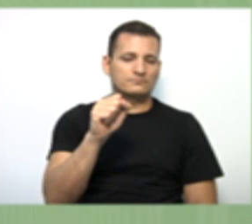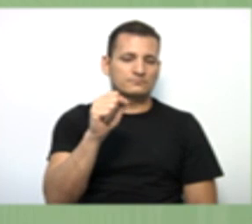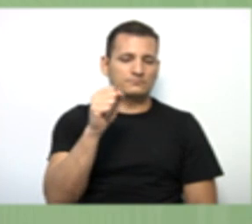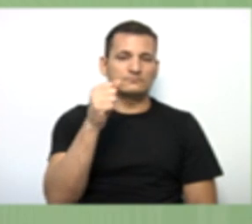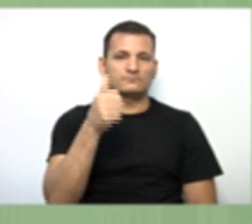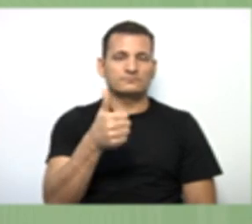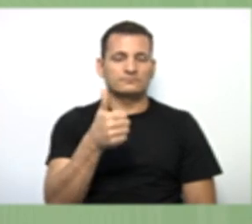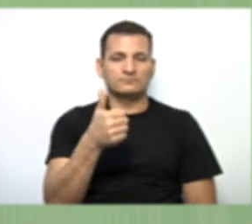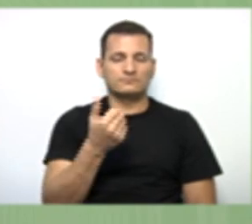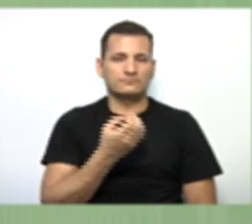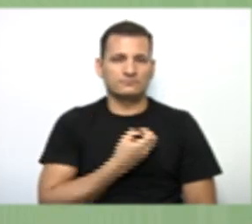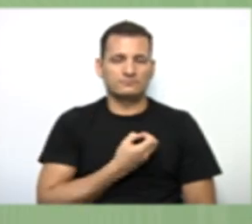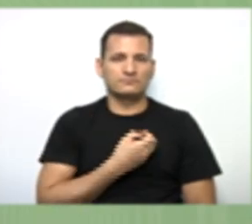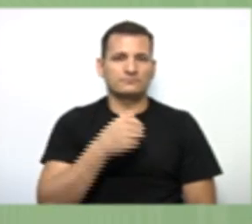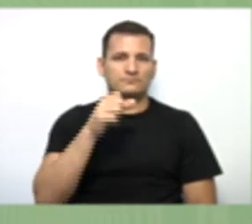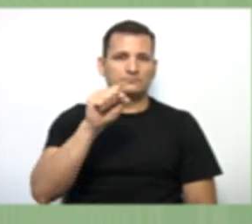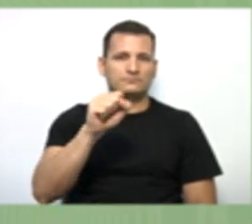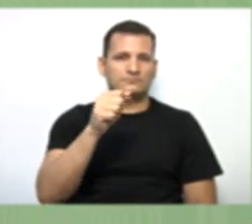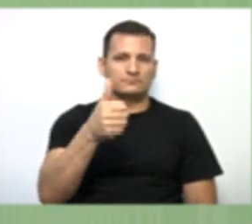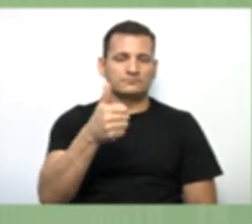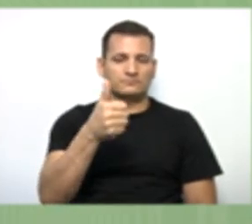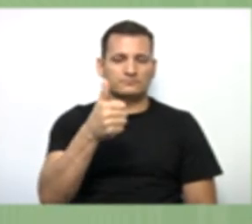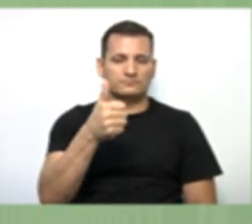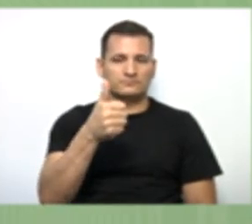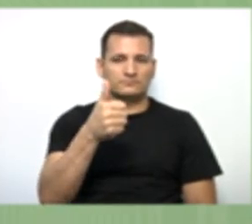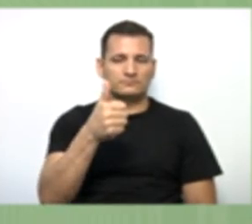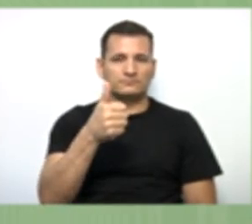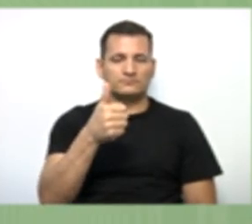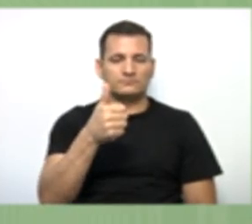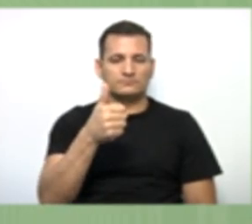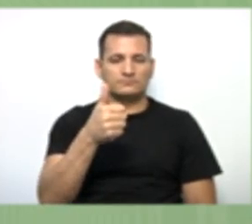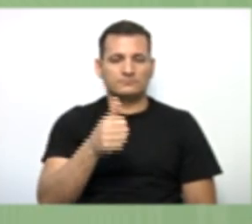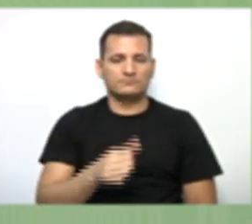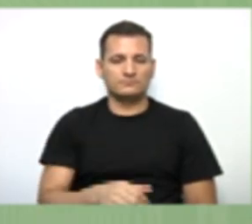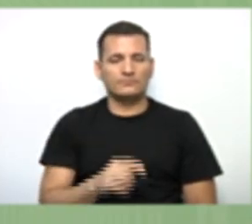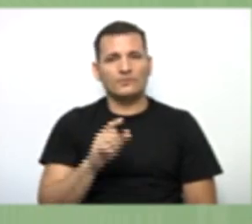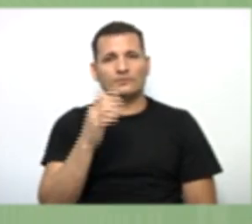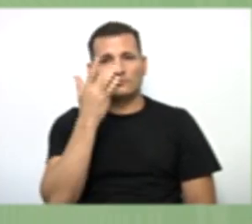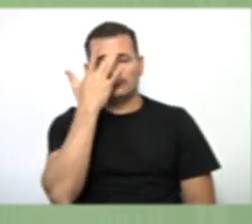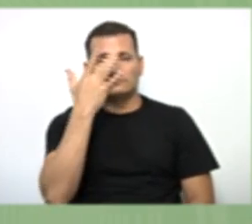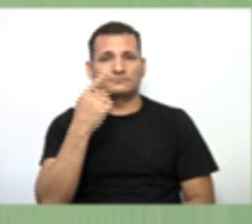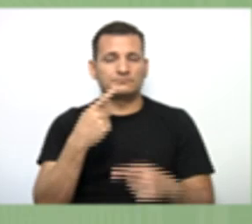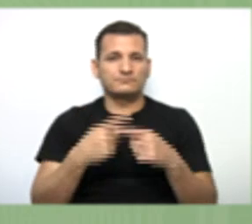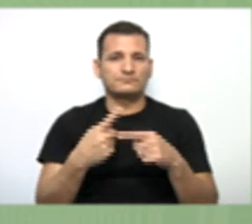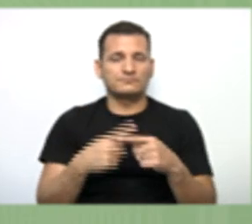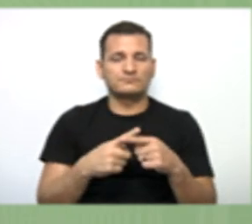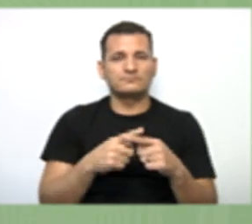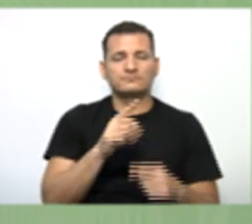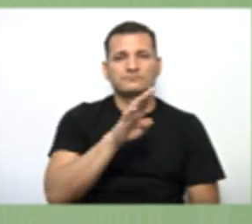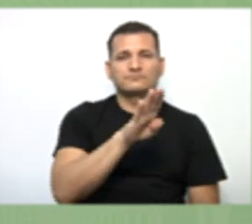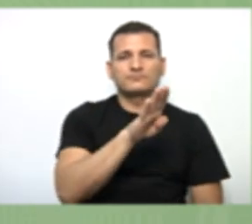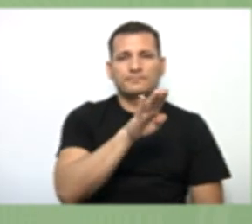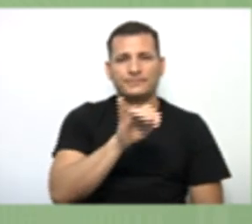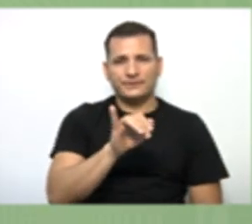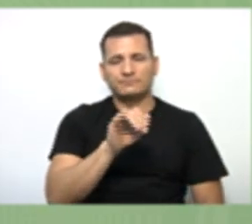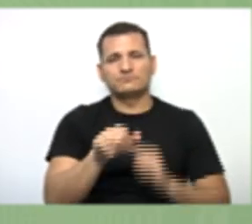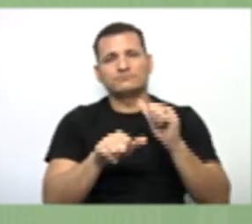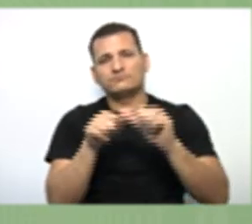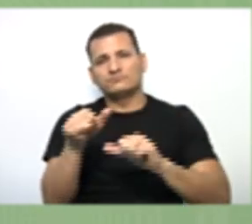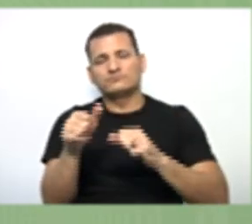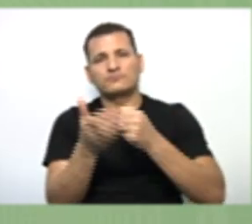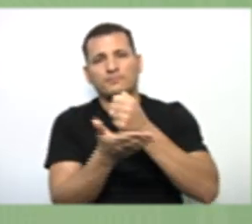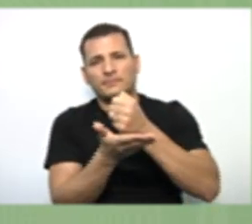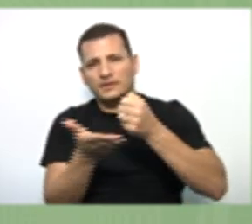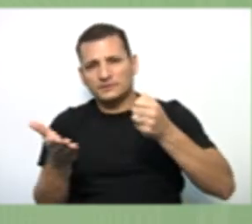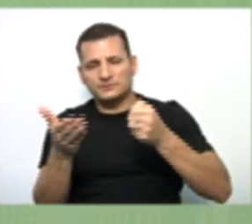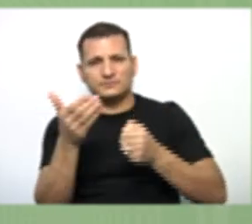o número 81. A questão é a seguinte, fica fácil, porque a transformar o binário para o decimal, é só